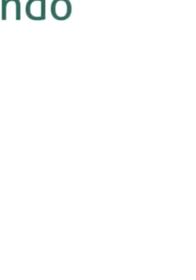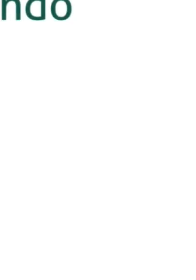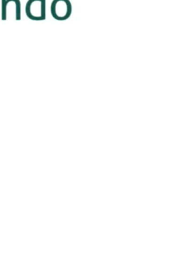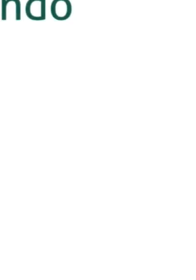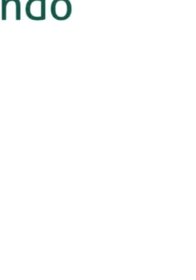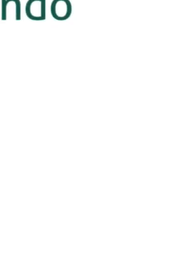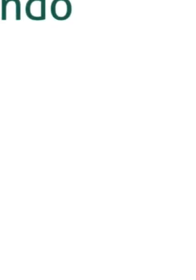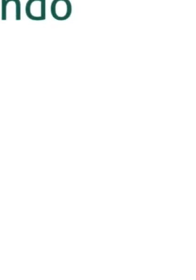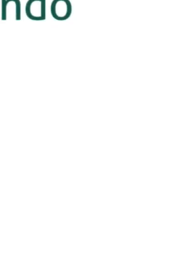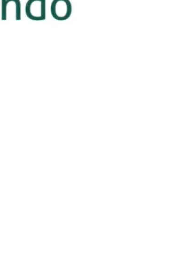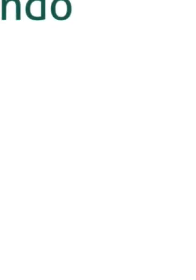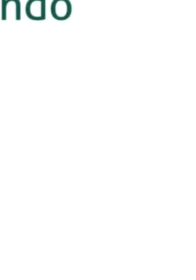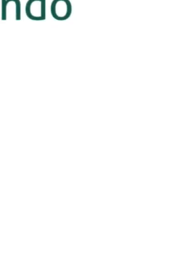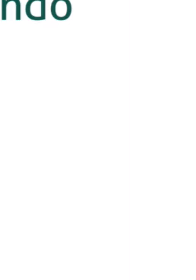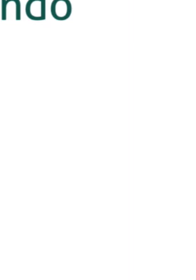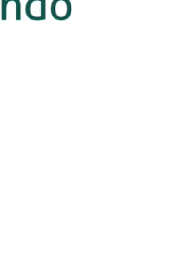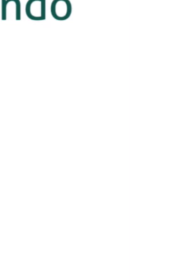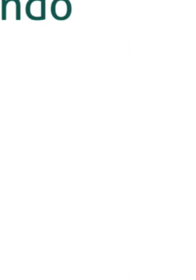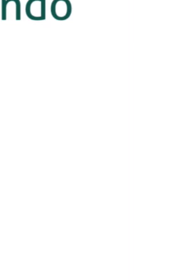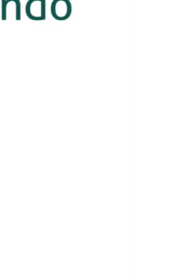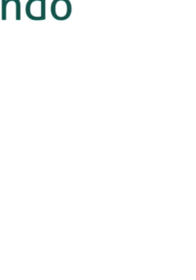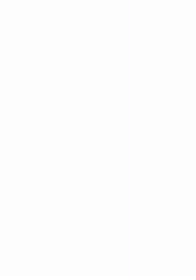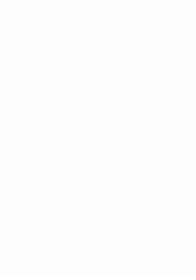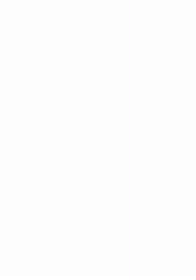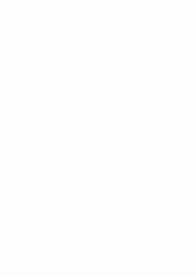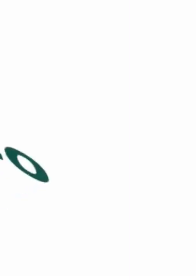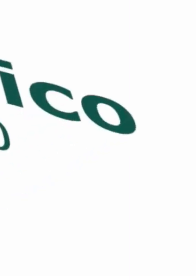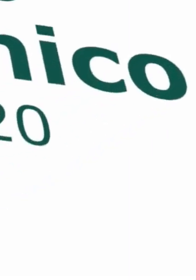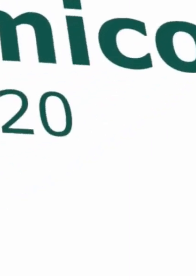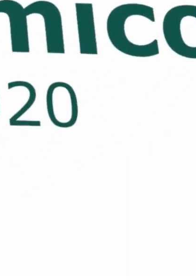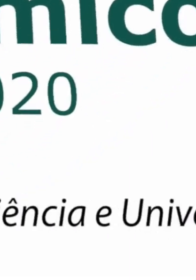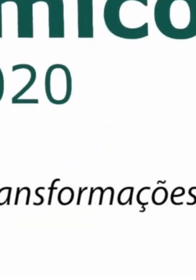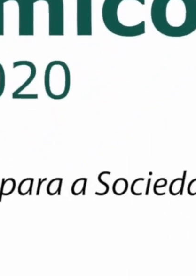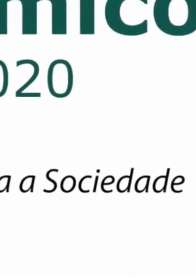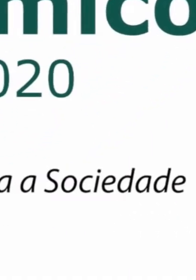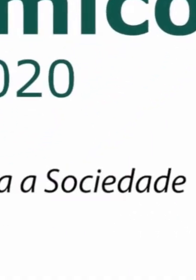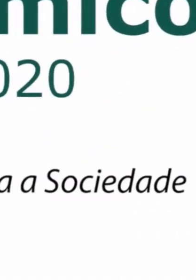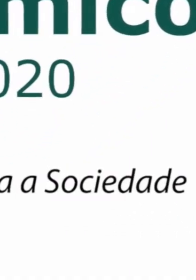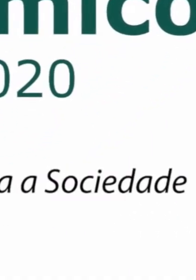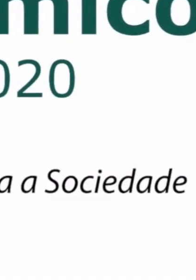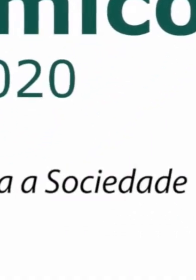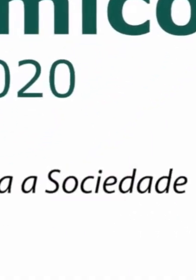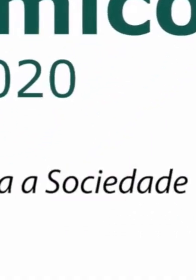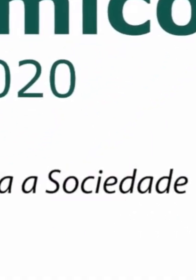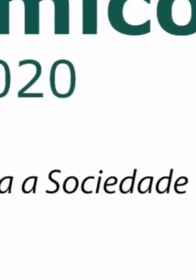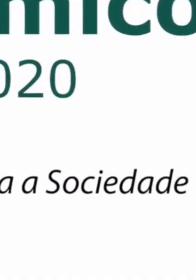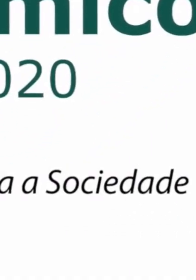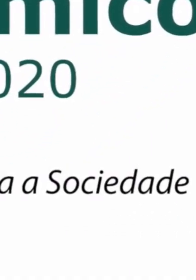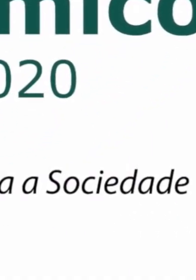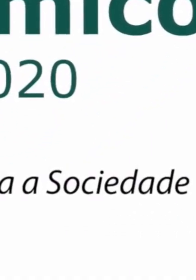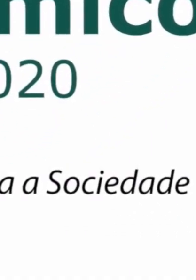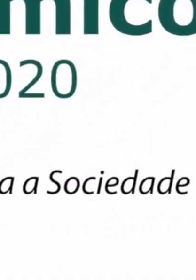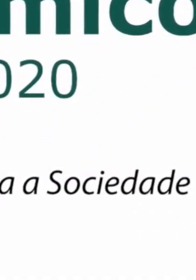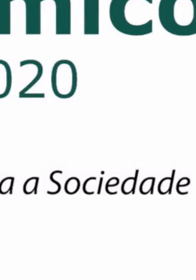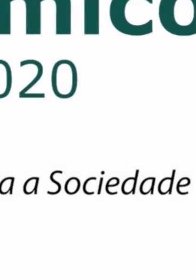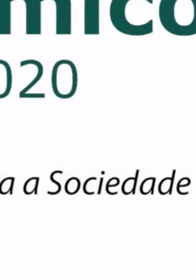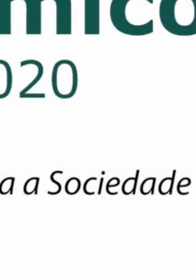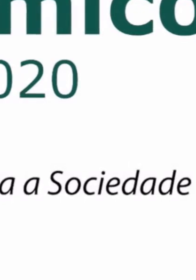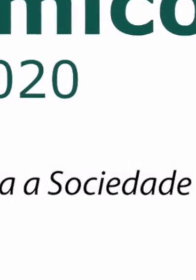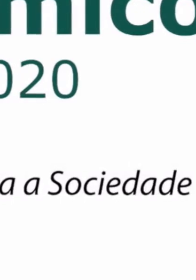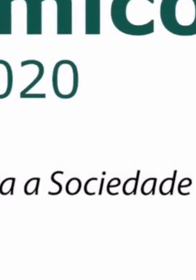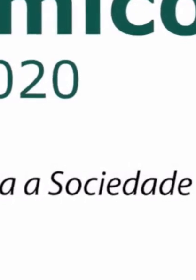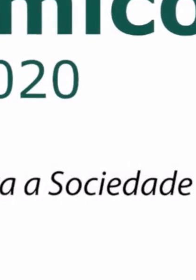Seja bem-vinda ou bem-vindo a mais uma sessão do Congresso Acadêmico Unifesp 2020.